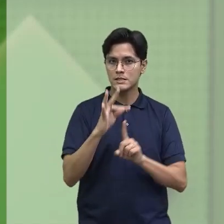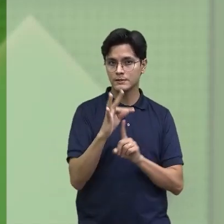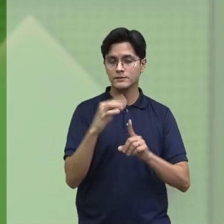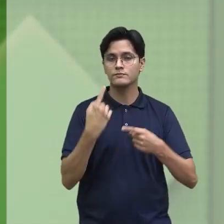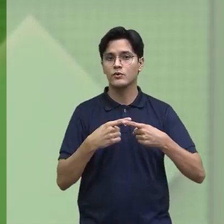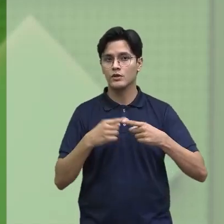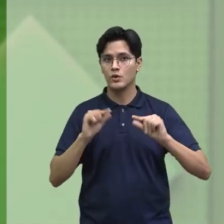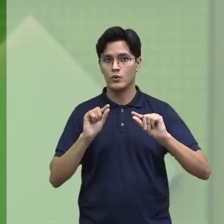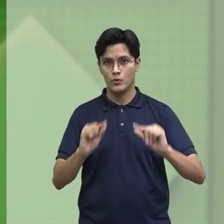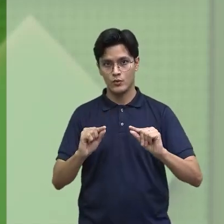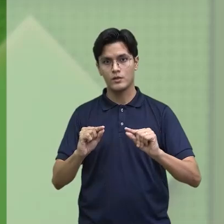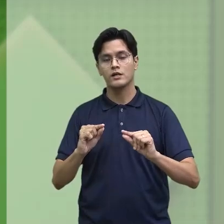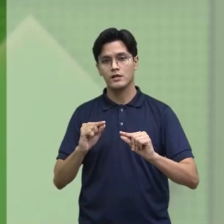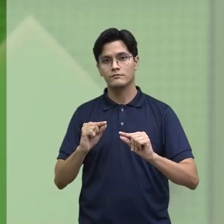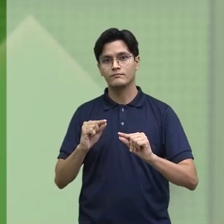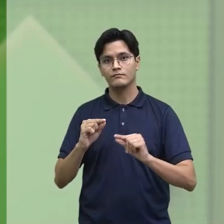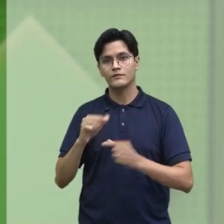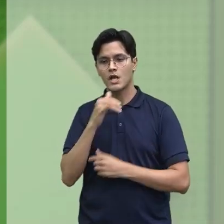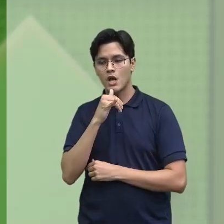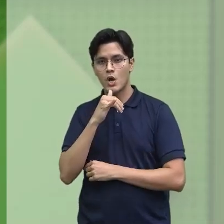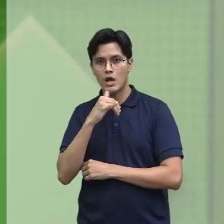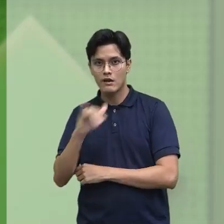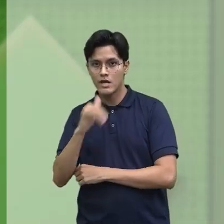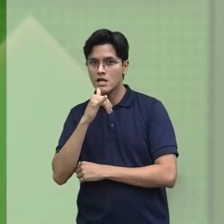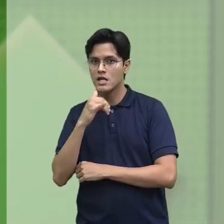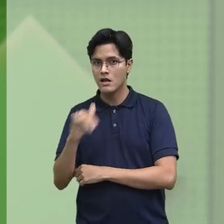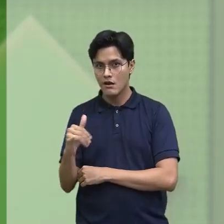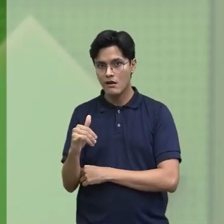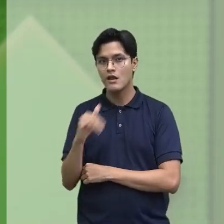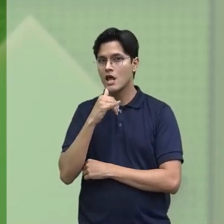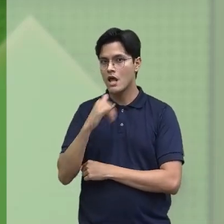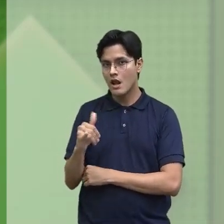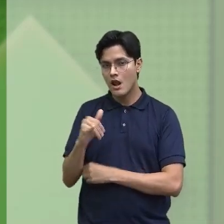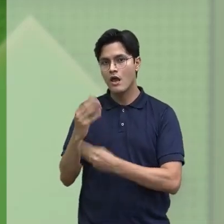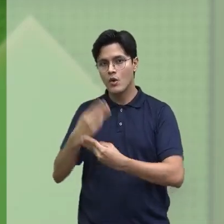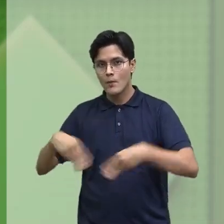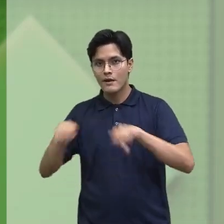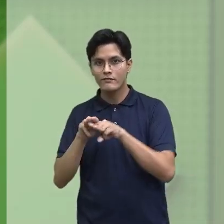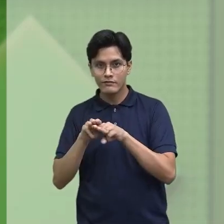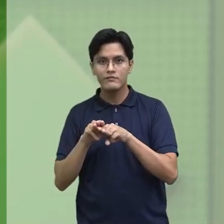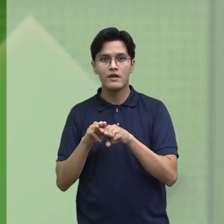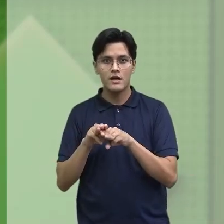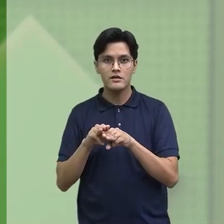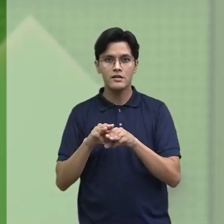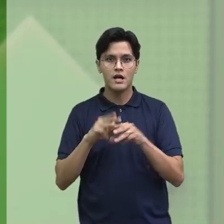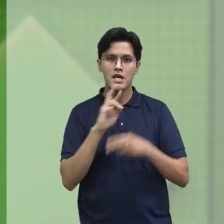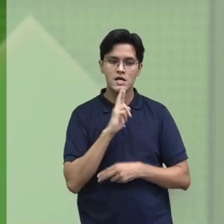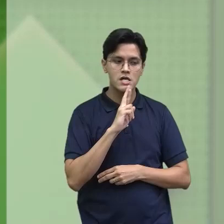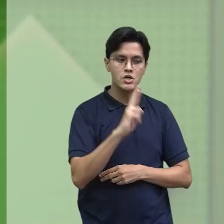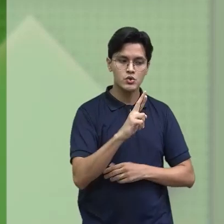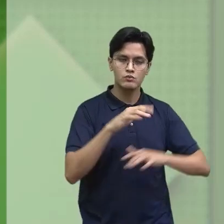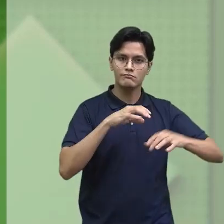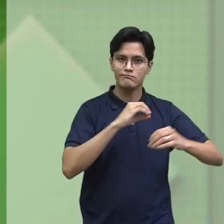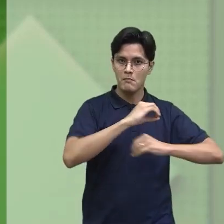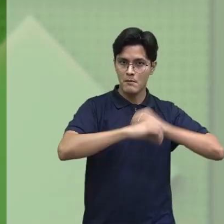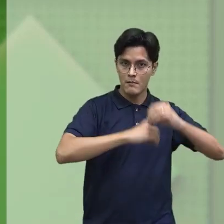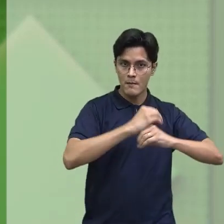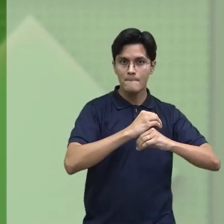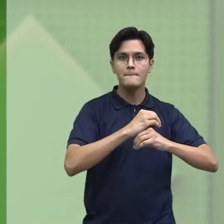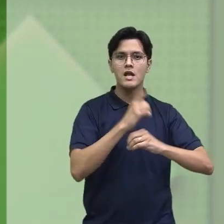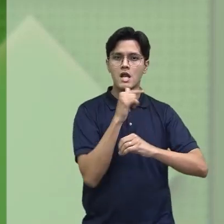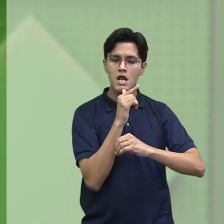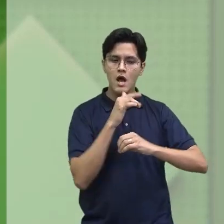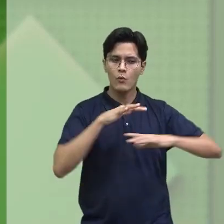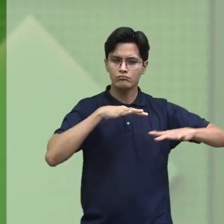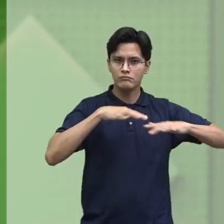penetram nesse alimento, agitam as suas células, as suas moléculas, né, de água, e aí, com isso, vai aquecendo de dentro para fora esse